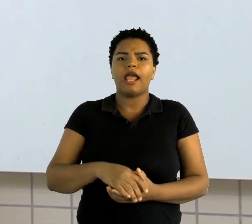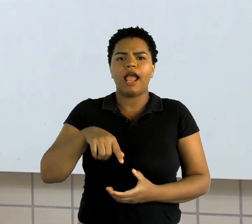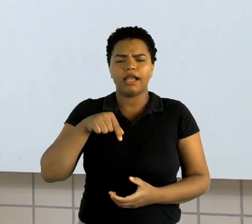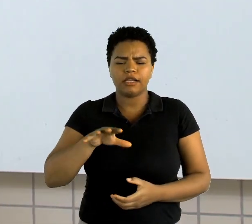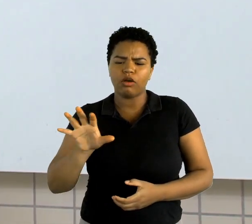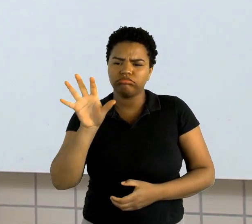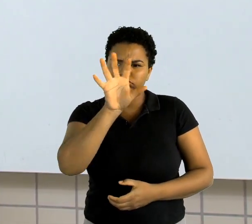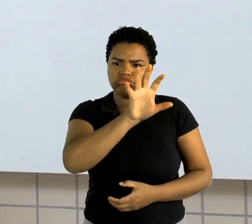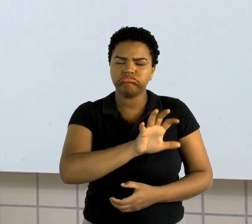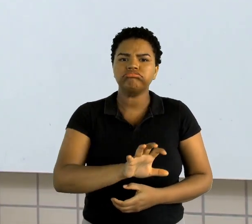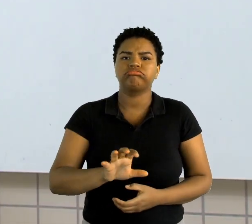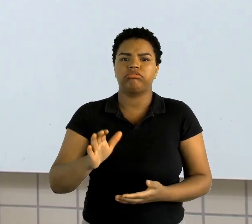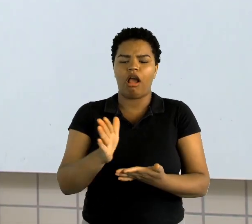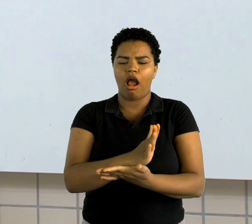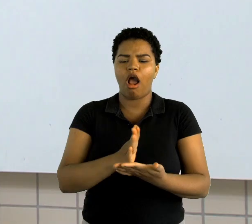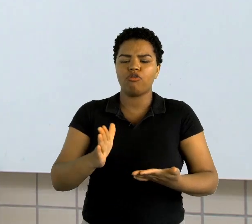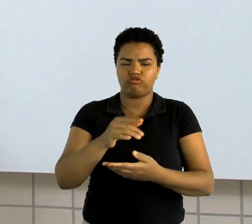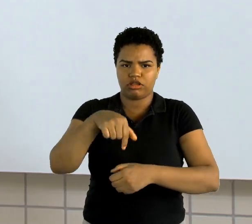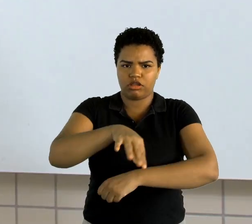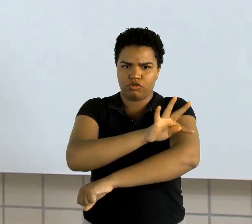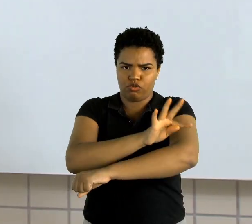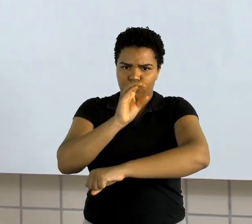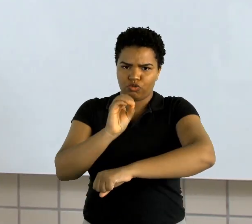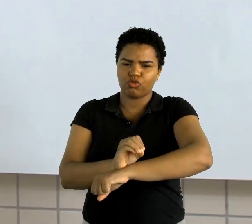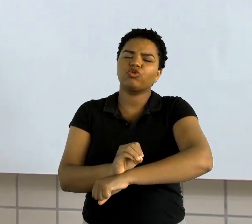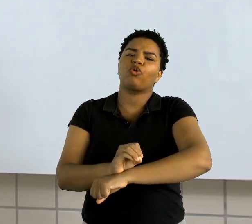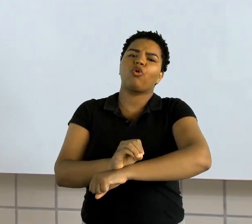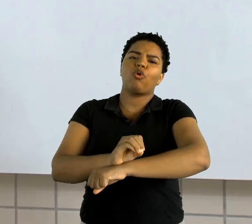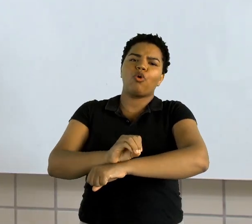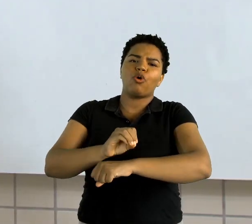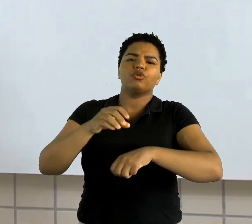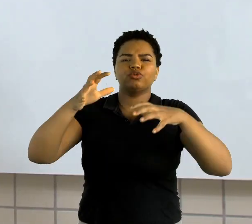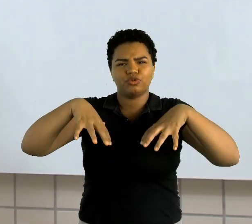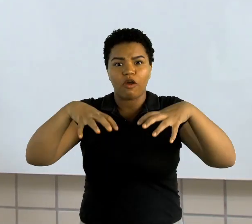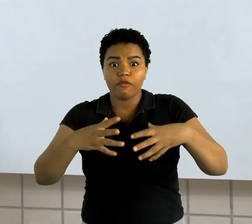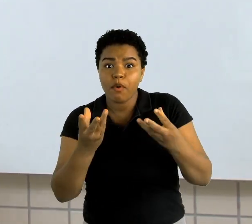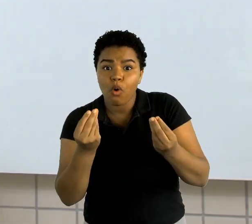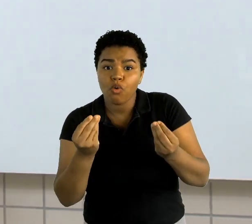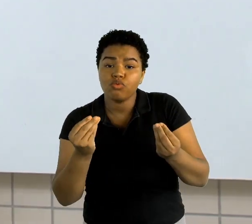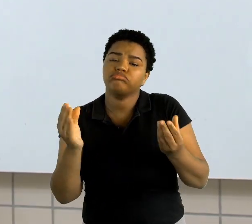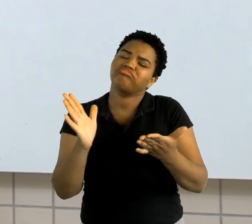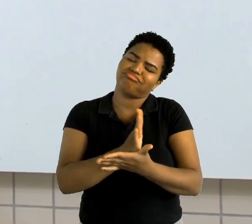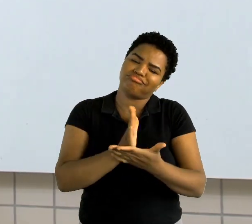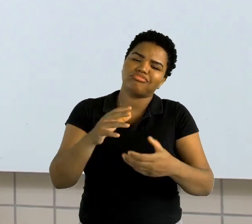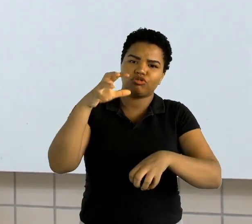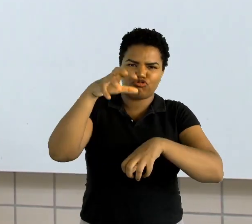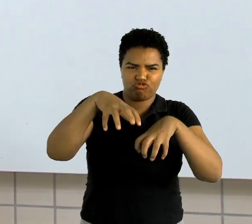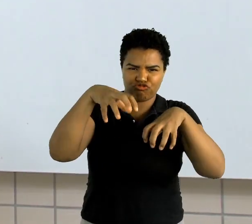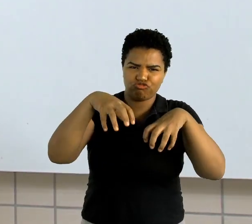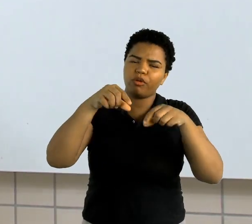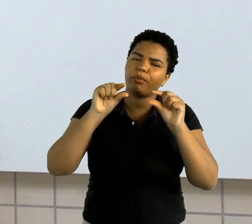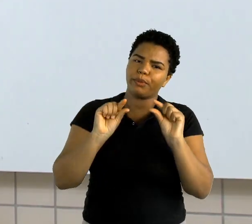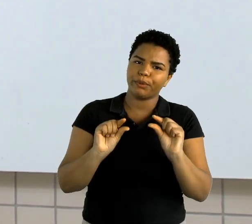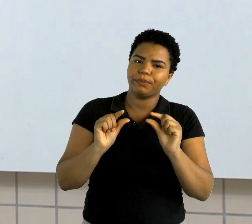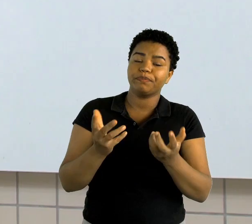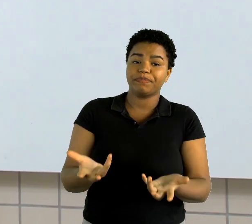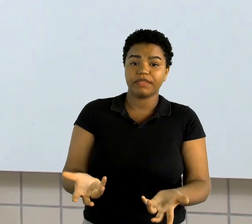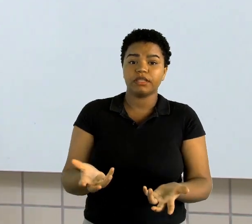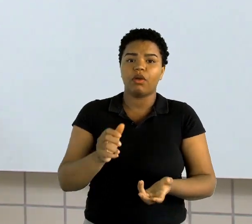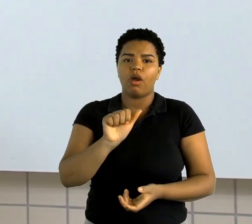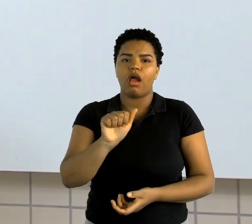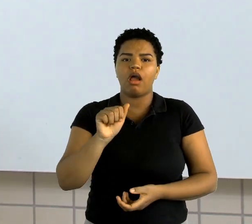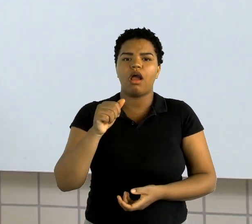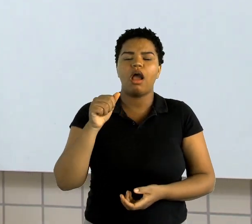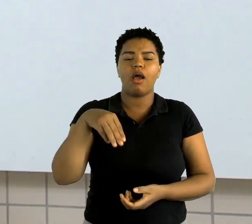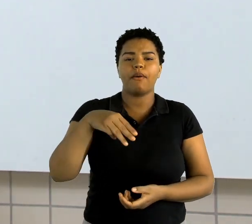chove muito, já em outras regiões chove pouco. Então, esses 3 conceitos, amplitude térmica,